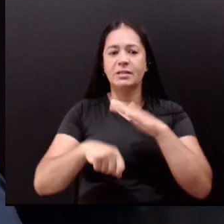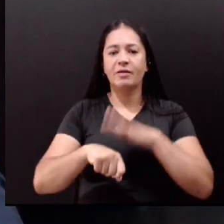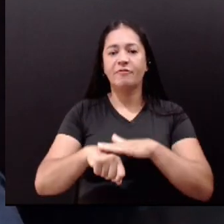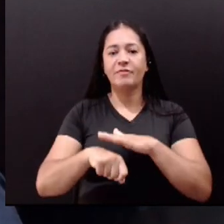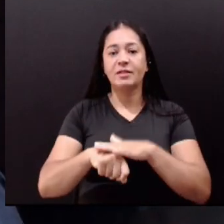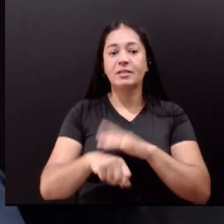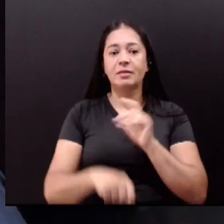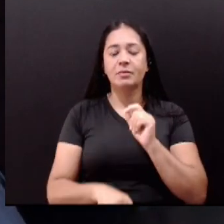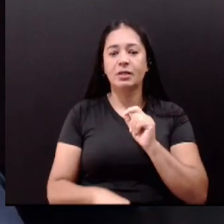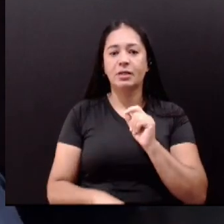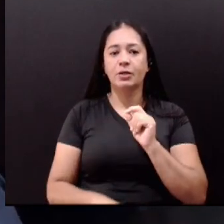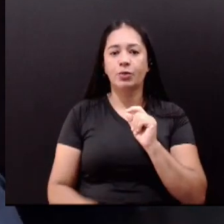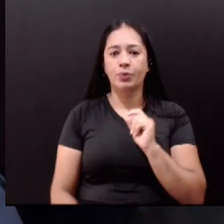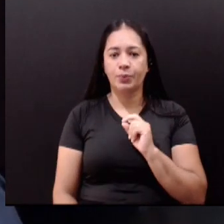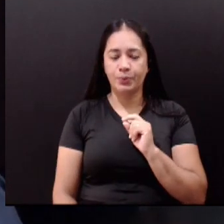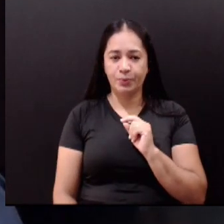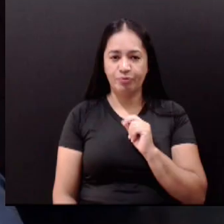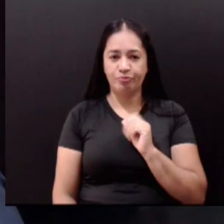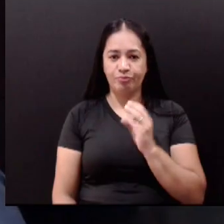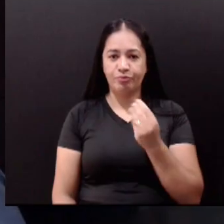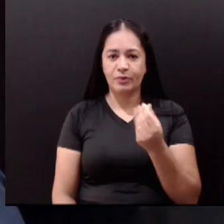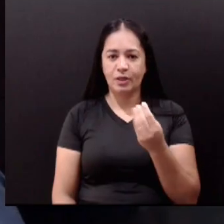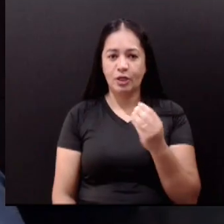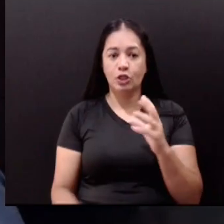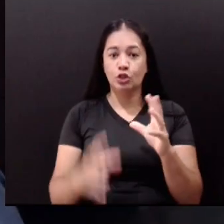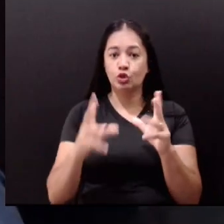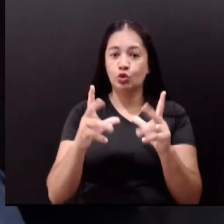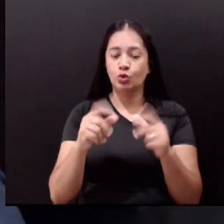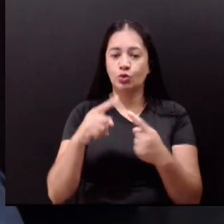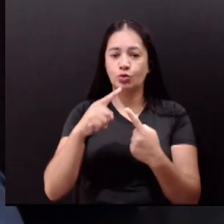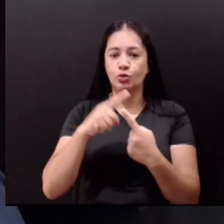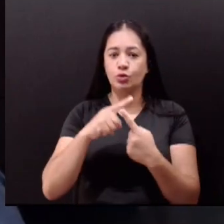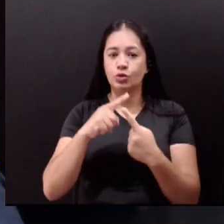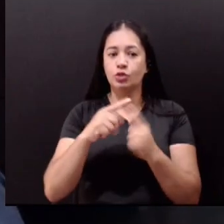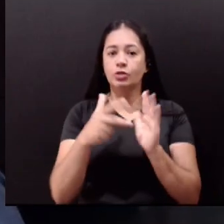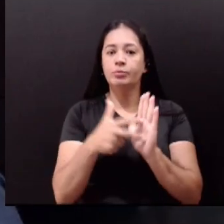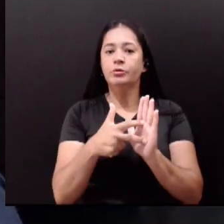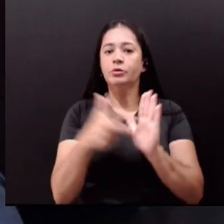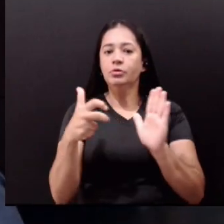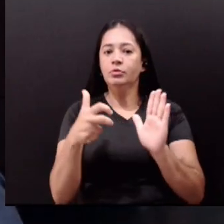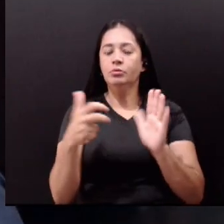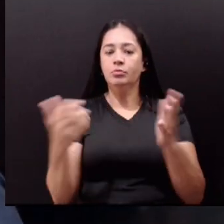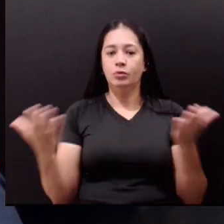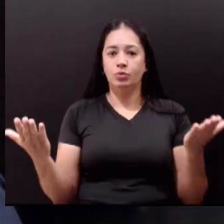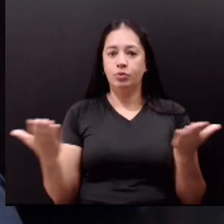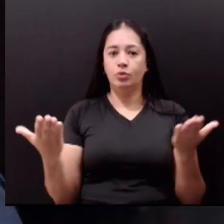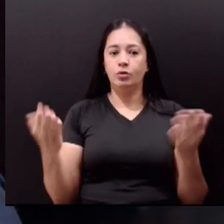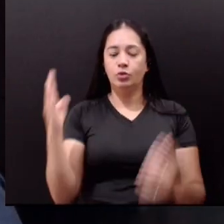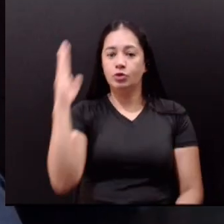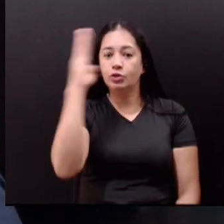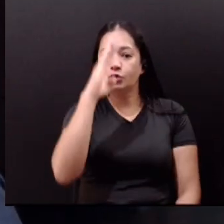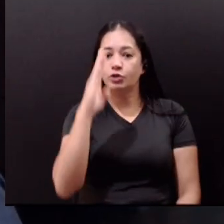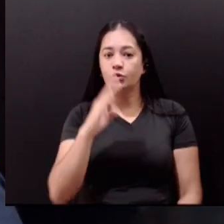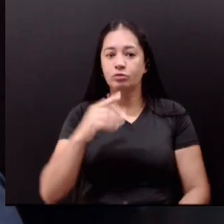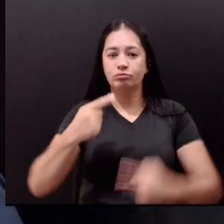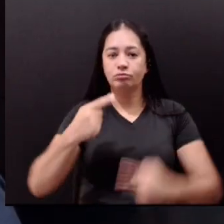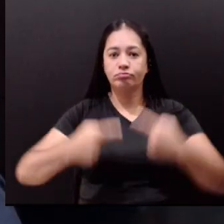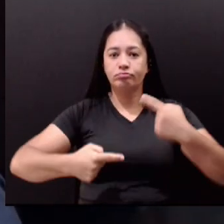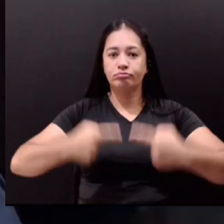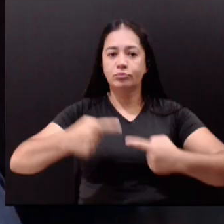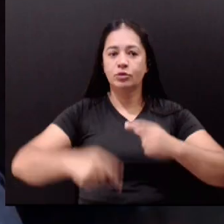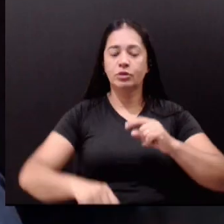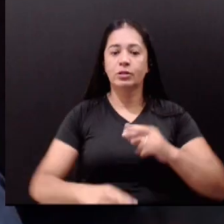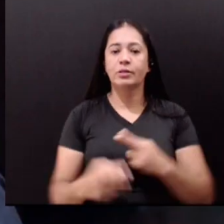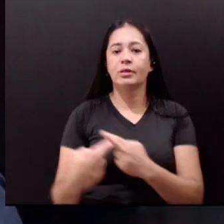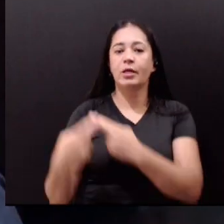só, todos os tipos de crime, né. Atualmente no Brasil está discutindo muito, assim, qual é a responsabilidade